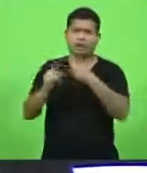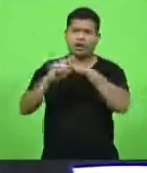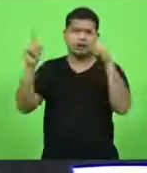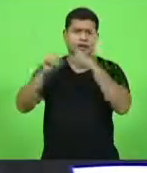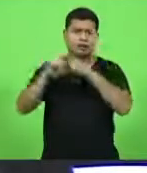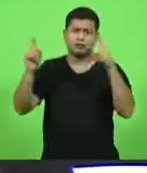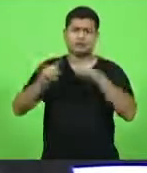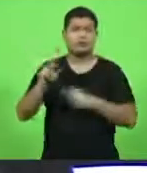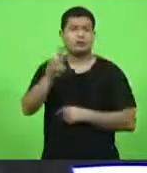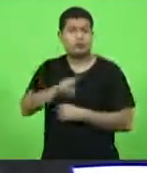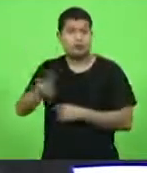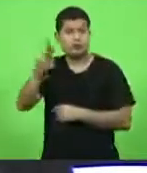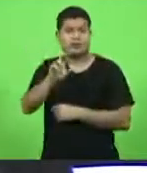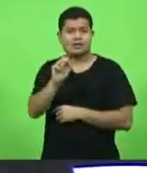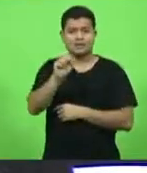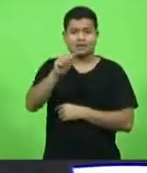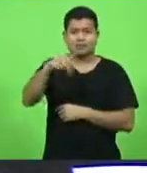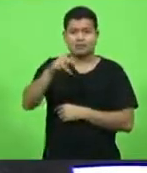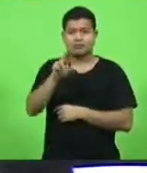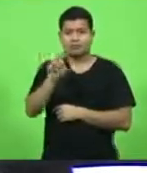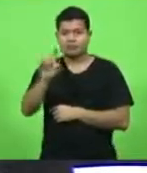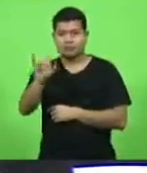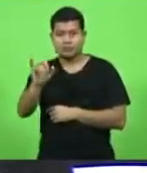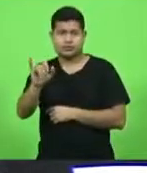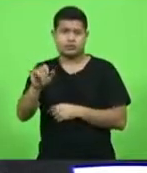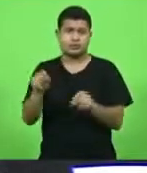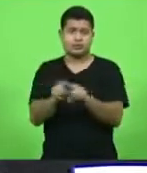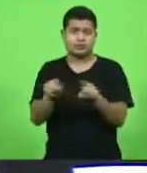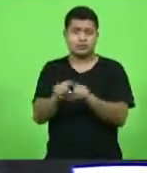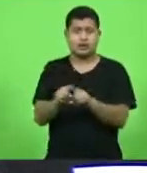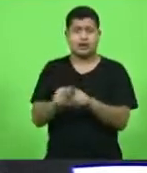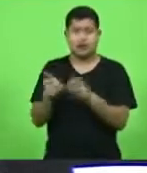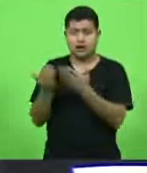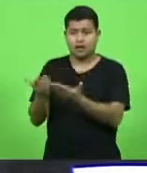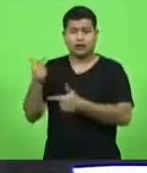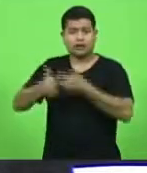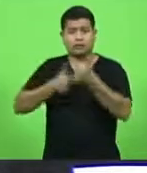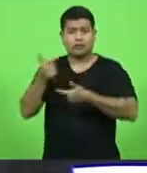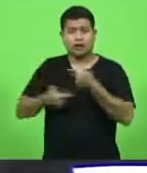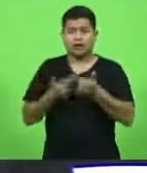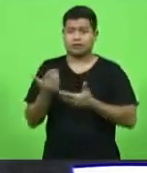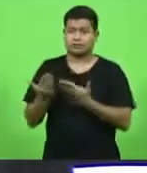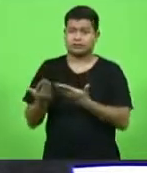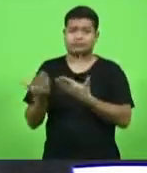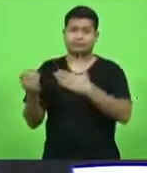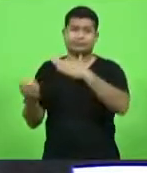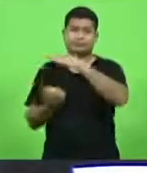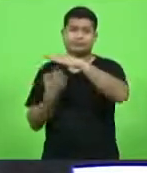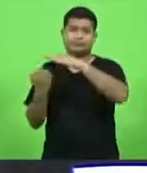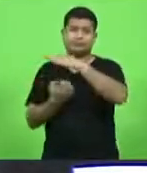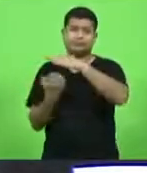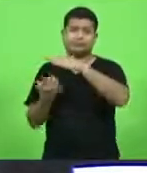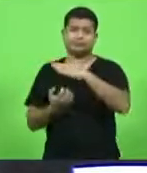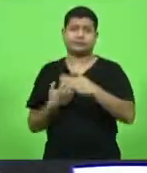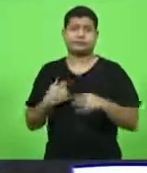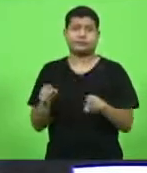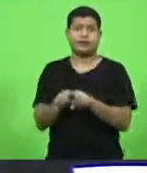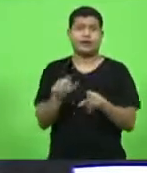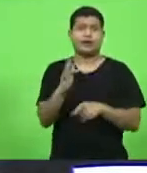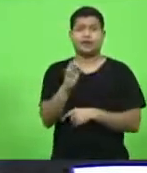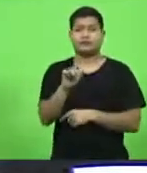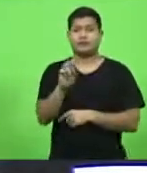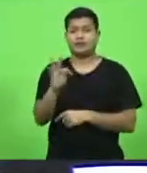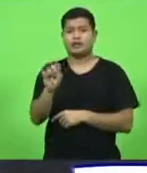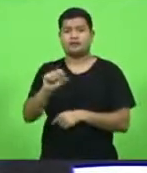utilizam a saúde e pessoas que trabalham com essa empresa bem como o FGTS